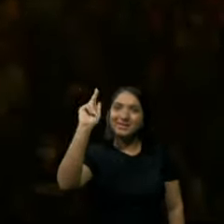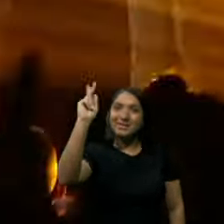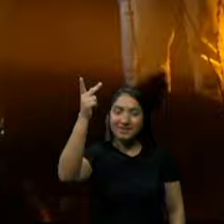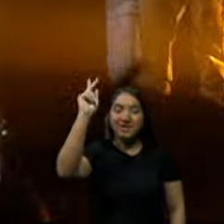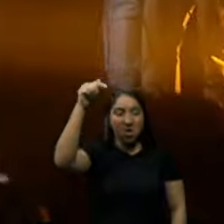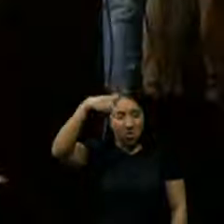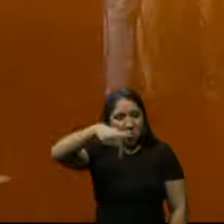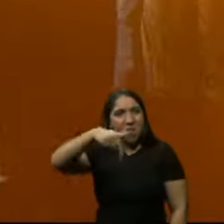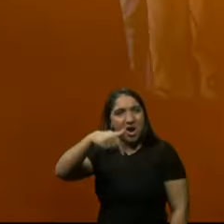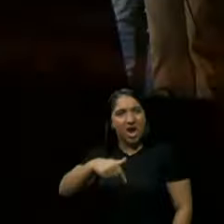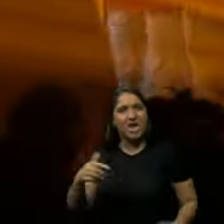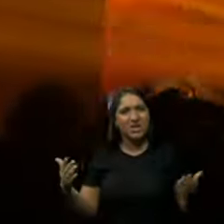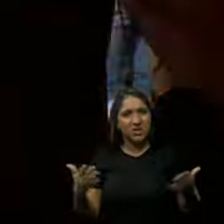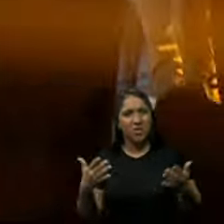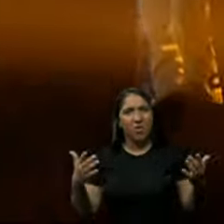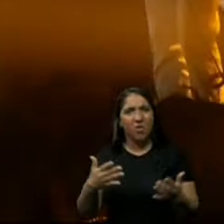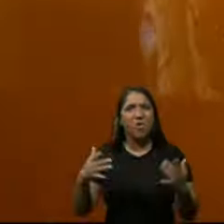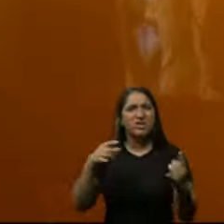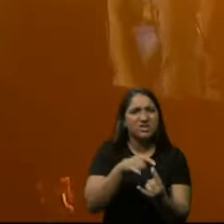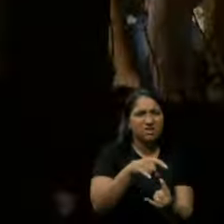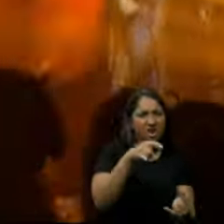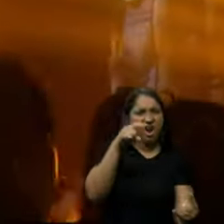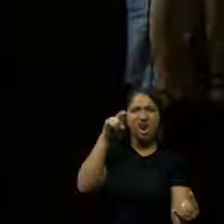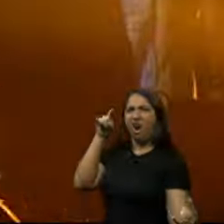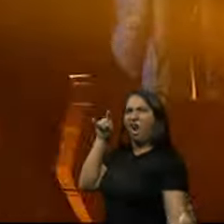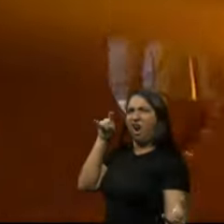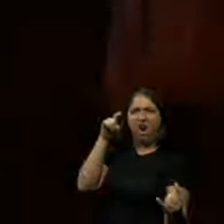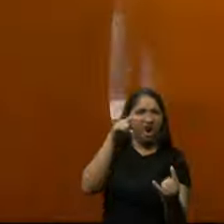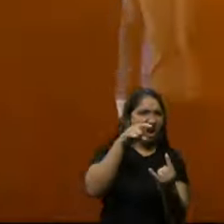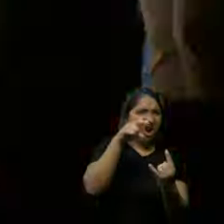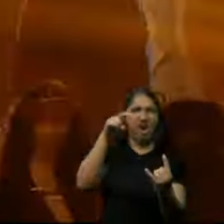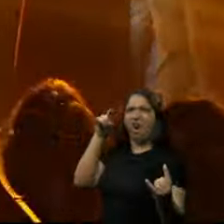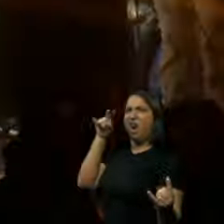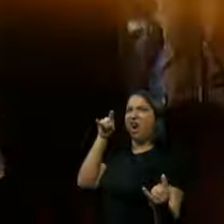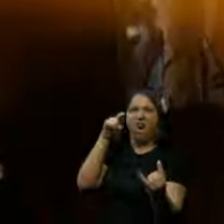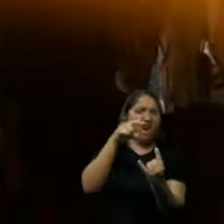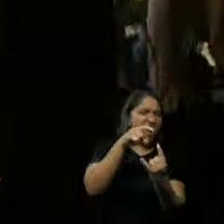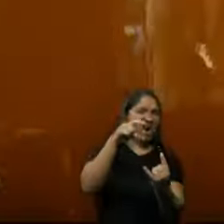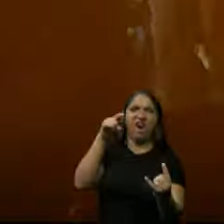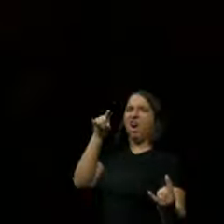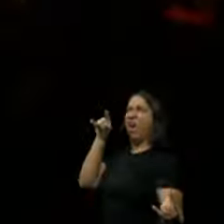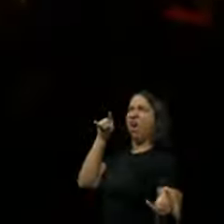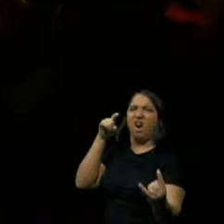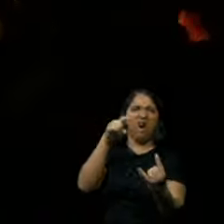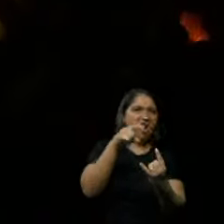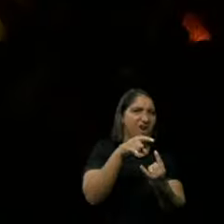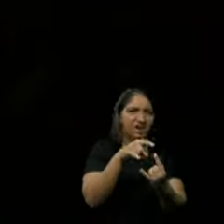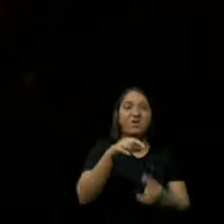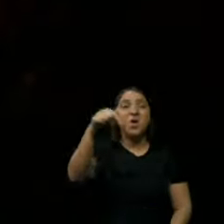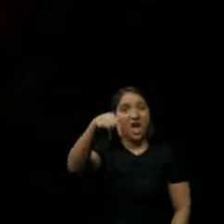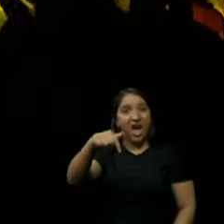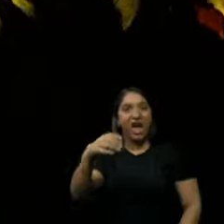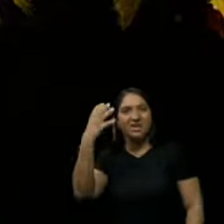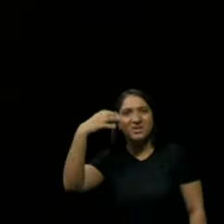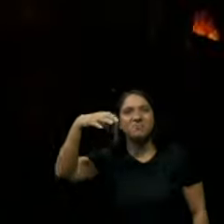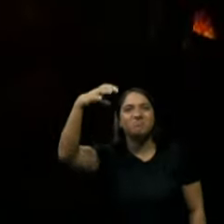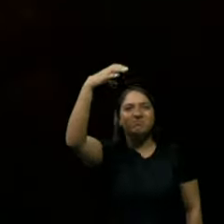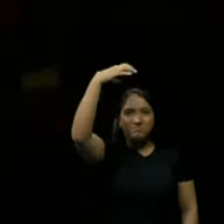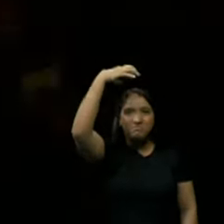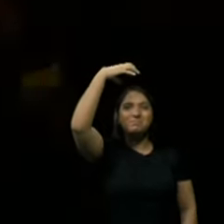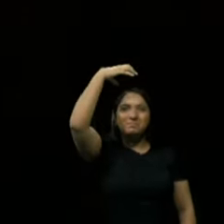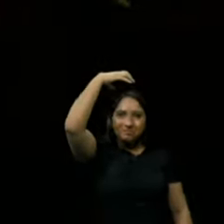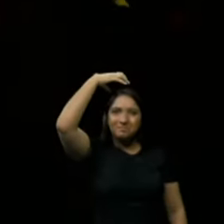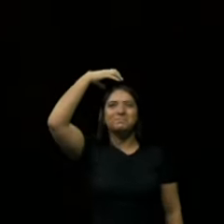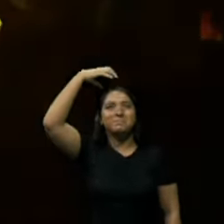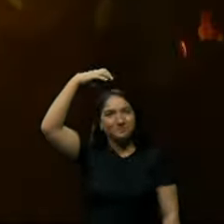que ele volume ele reina ele voo dinheiro ligeira